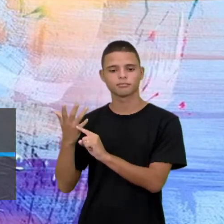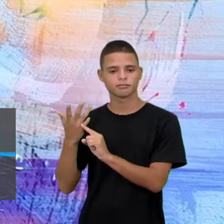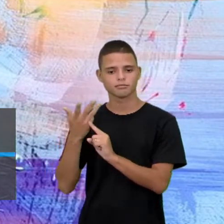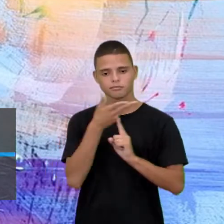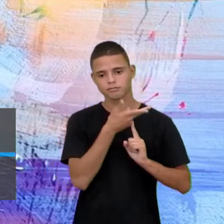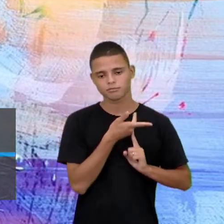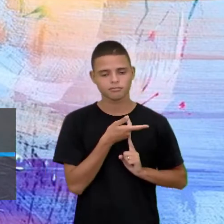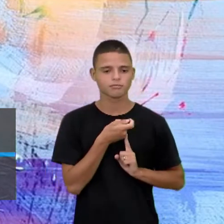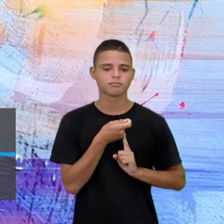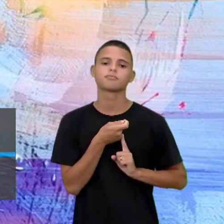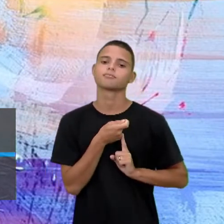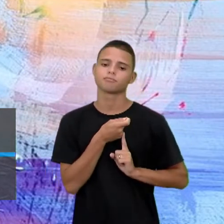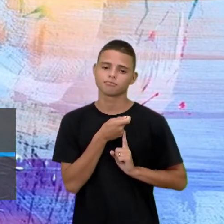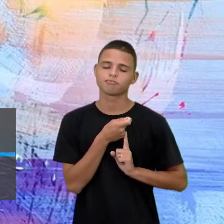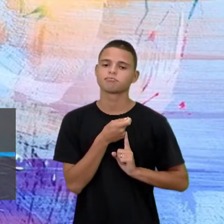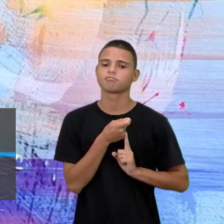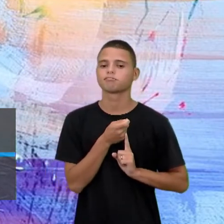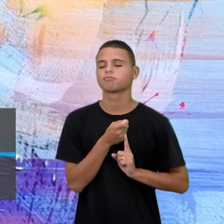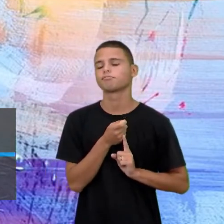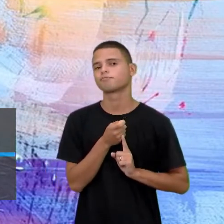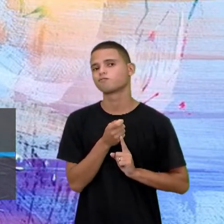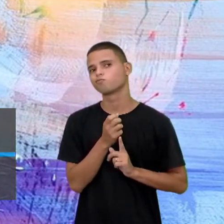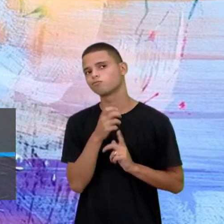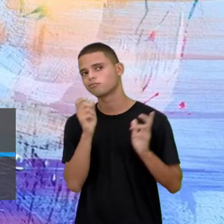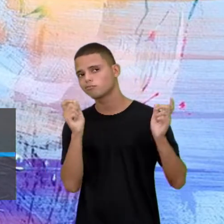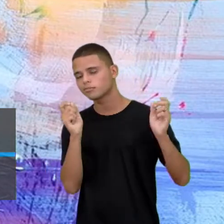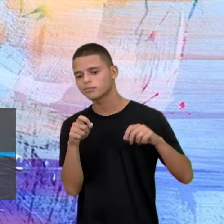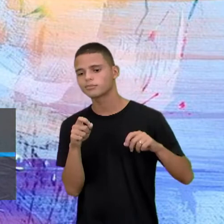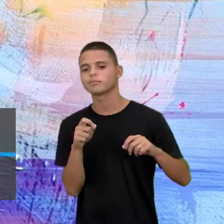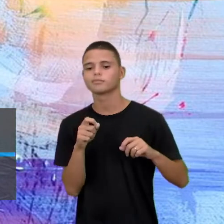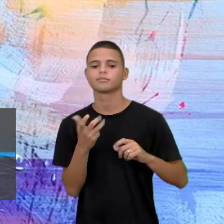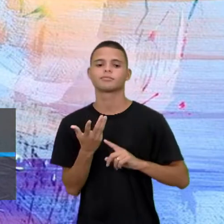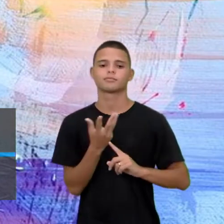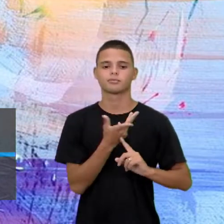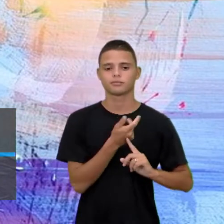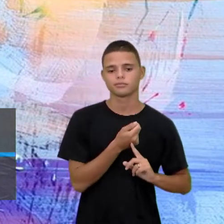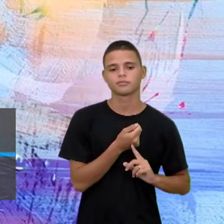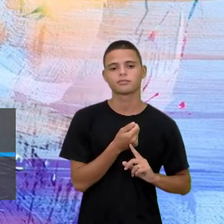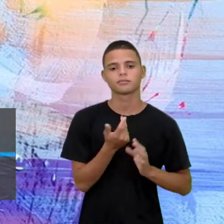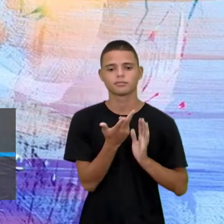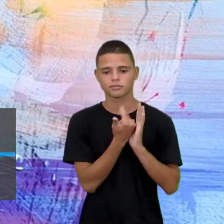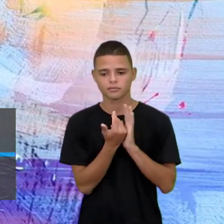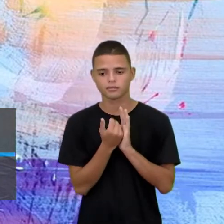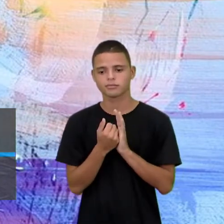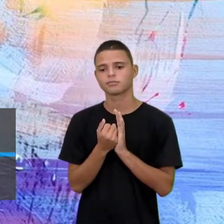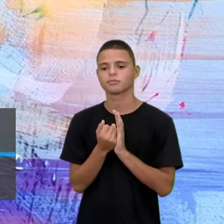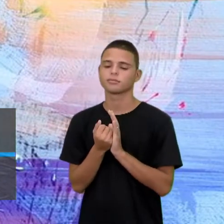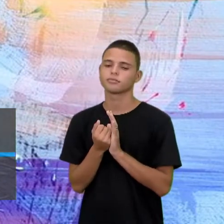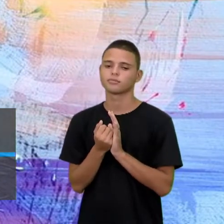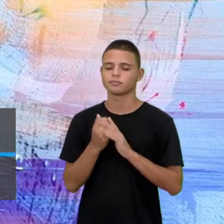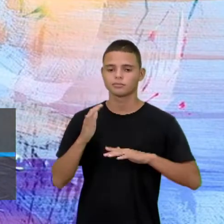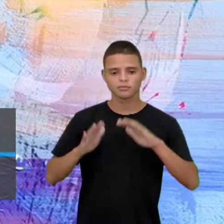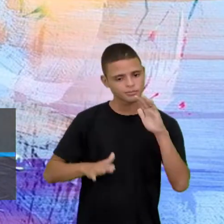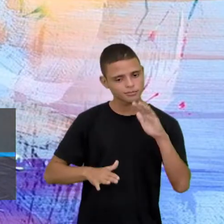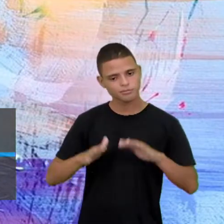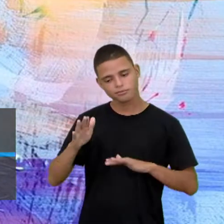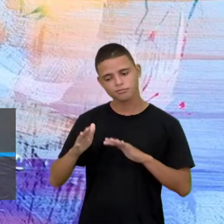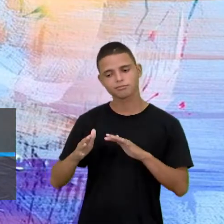que esse objeto pode ser considerado arte? Na verdade, o design, ele brinca realmente com a forma conteúdo, com